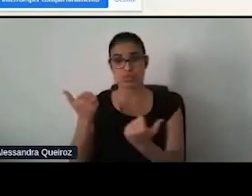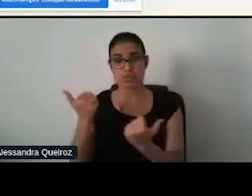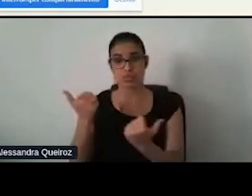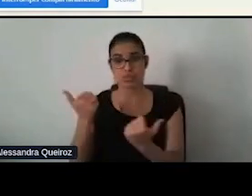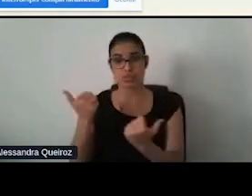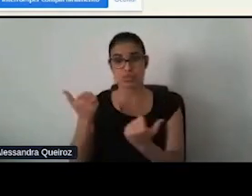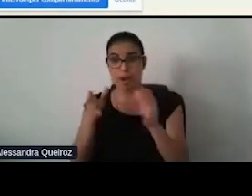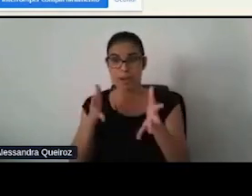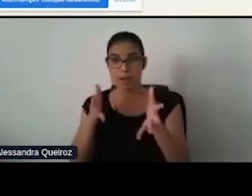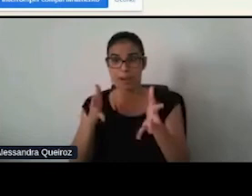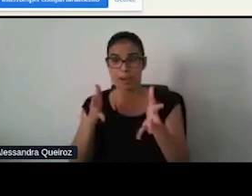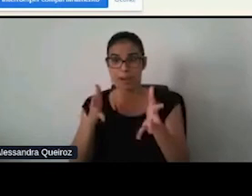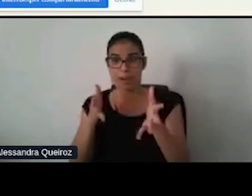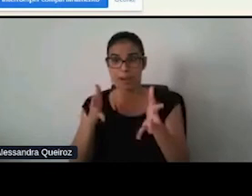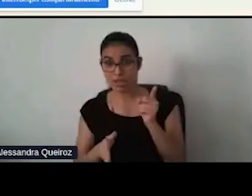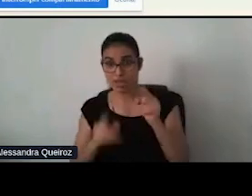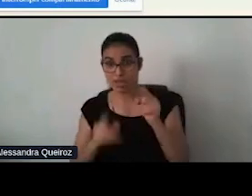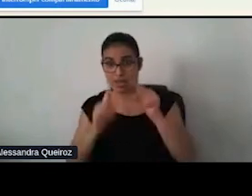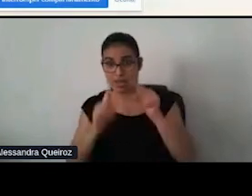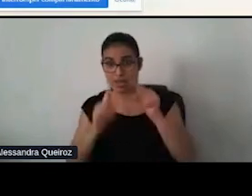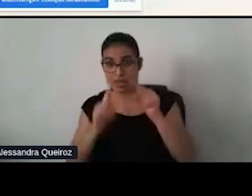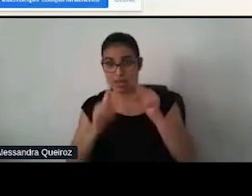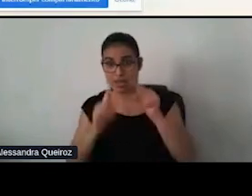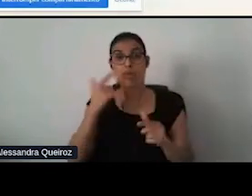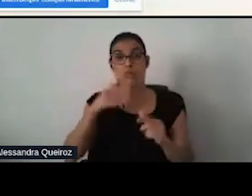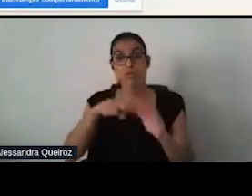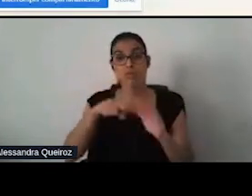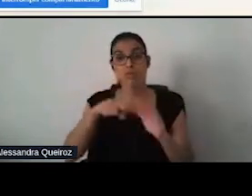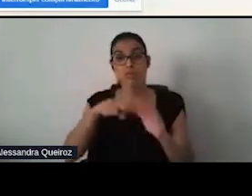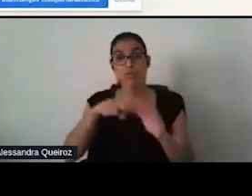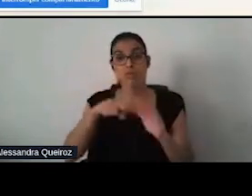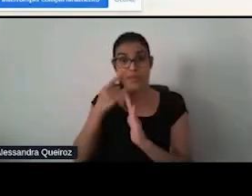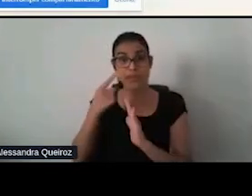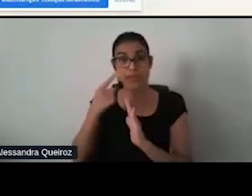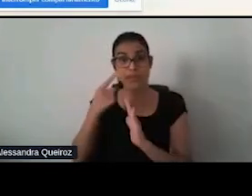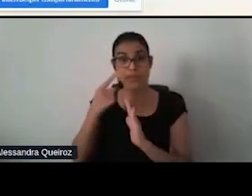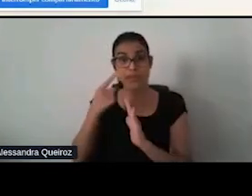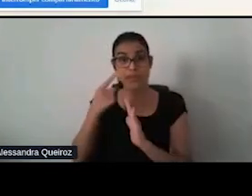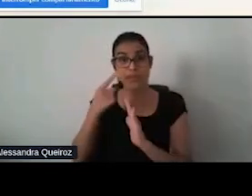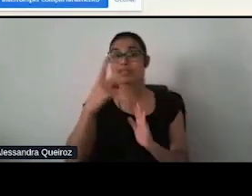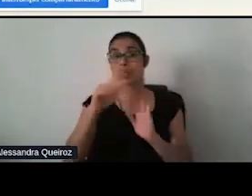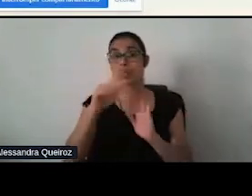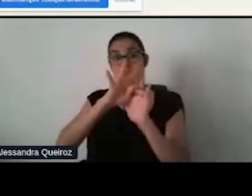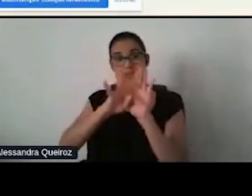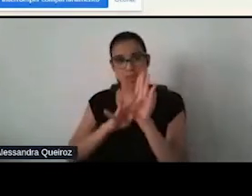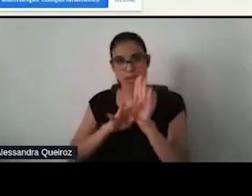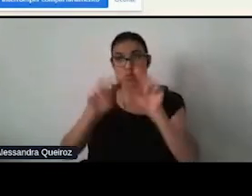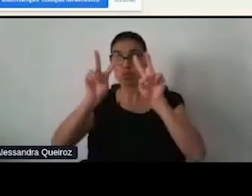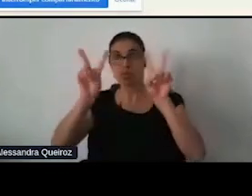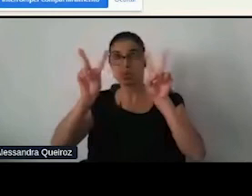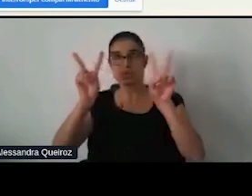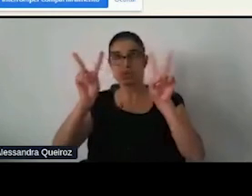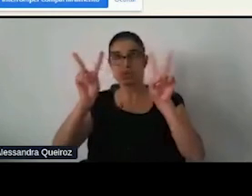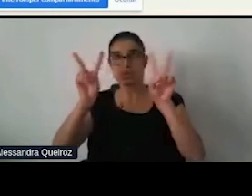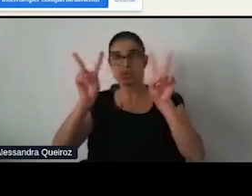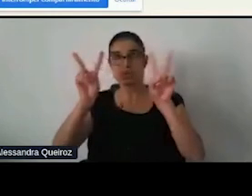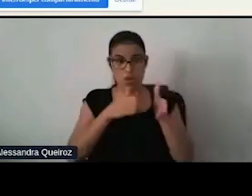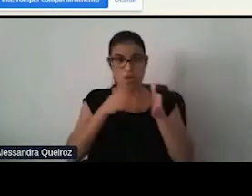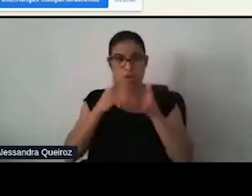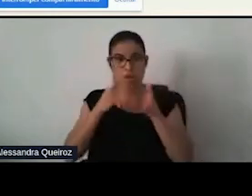agora. Então, ele olha coisas como se o seu texto está semântico, se o título, né? Se as tags